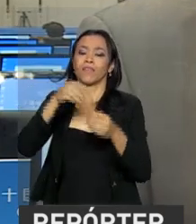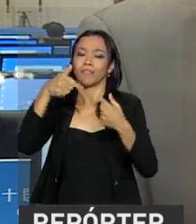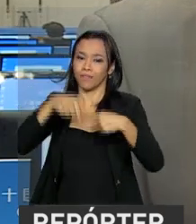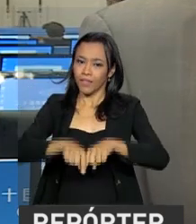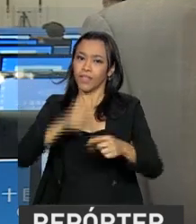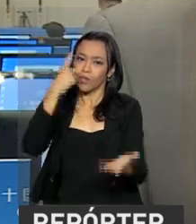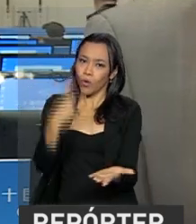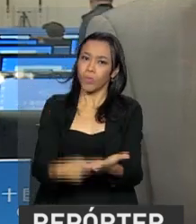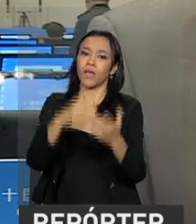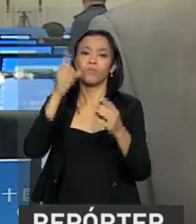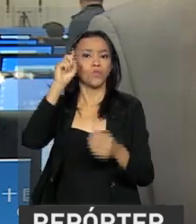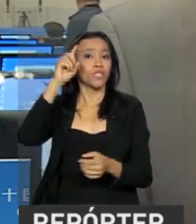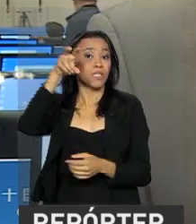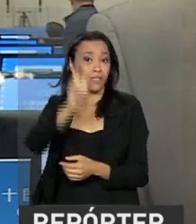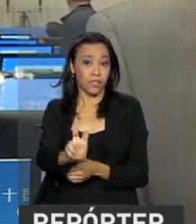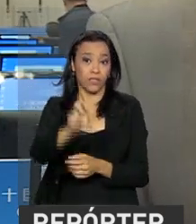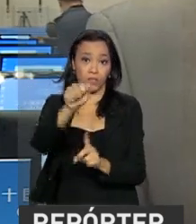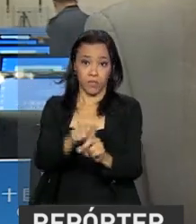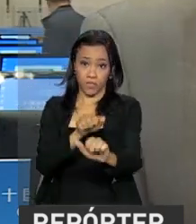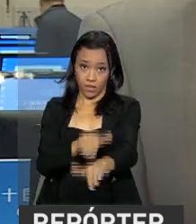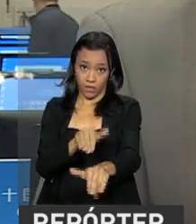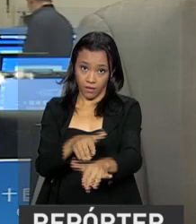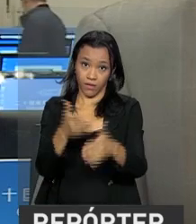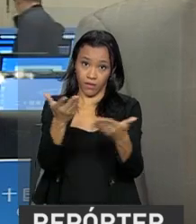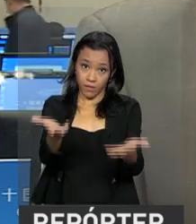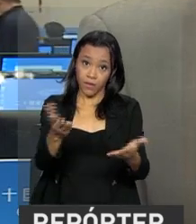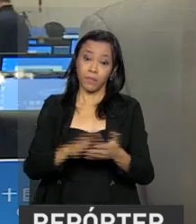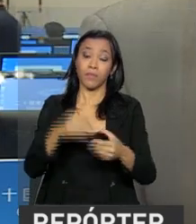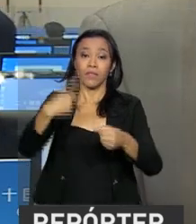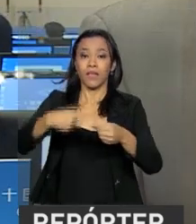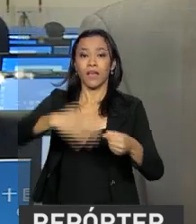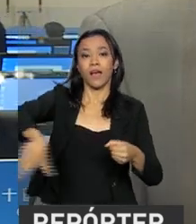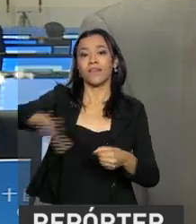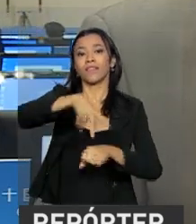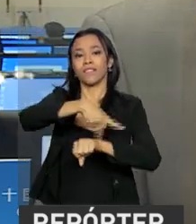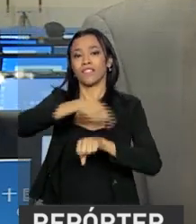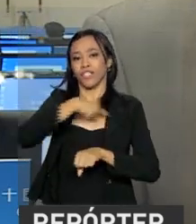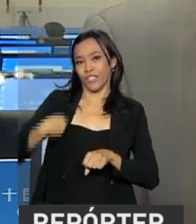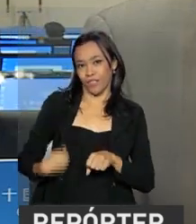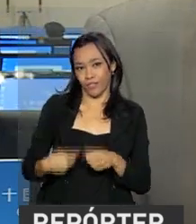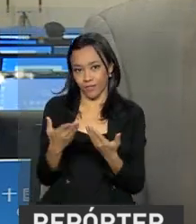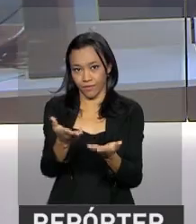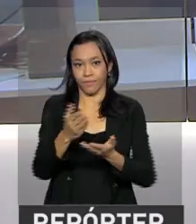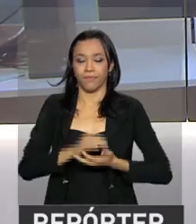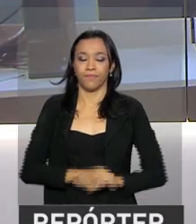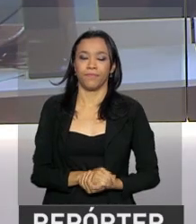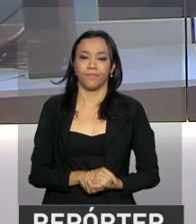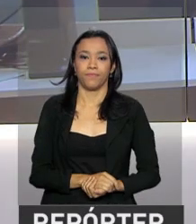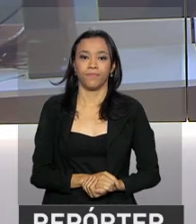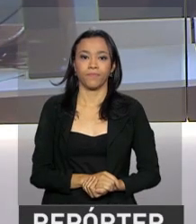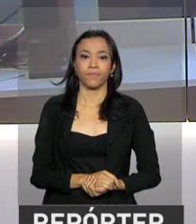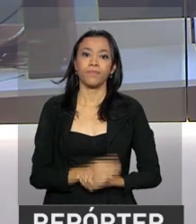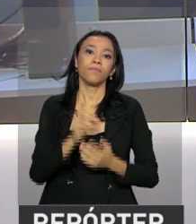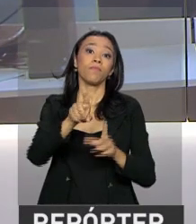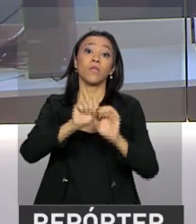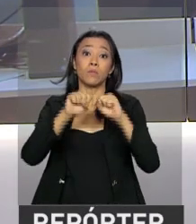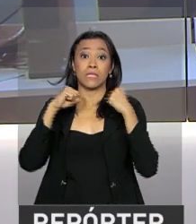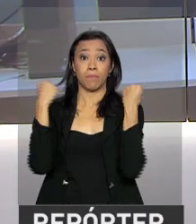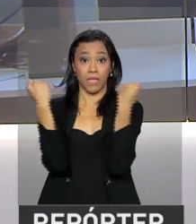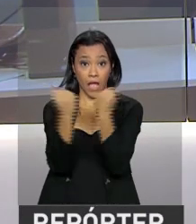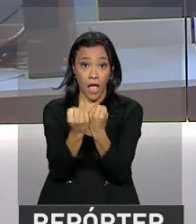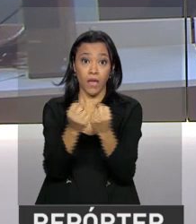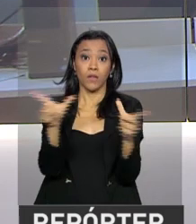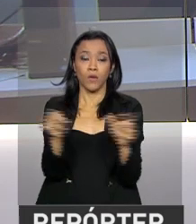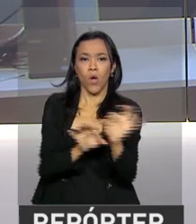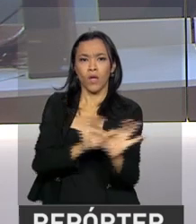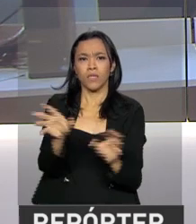marcada para o dia 5 de setembro de hzu na China João Pedro Neto e no seminário promovido pela